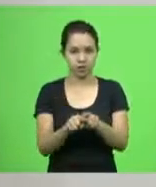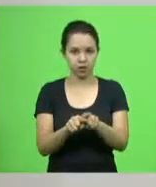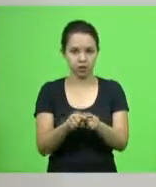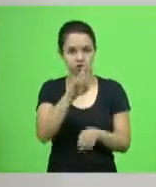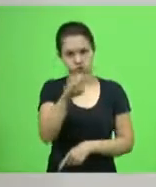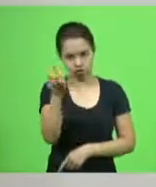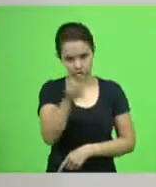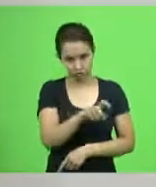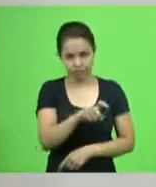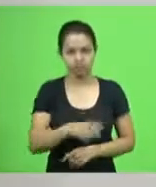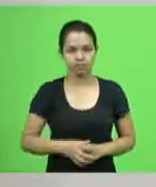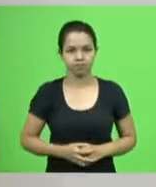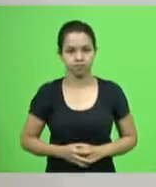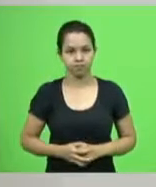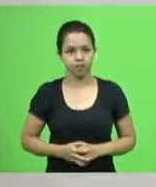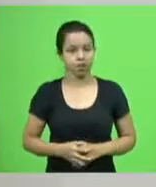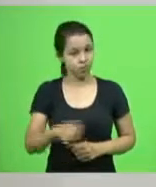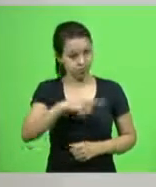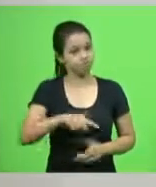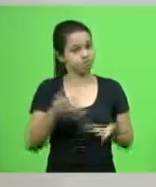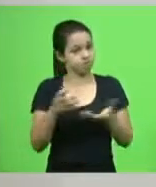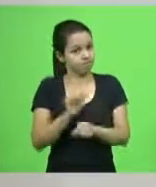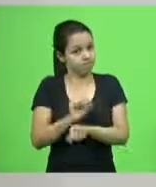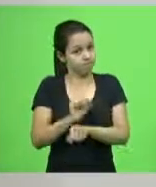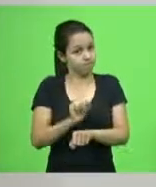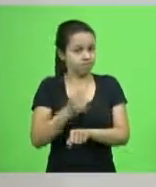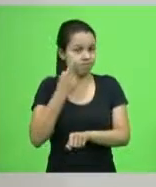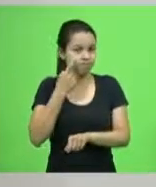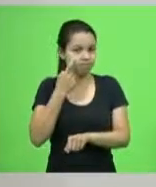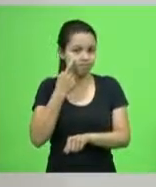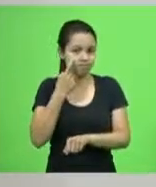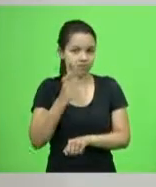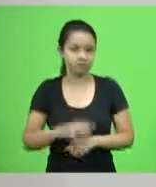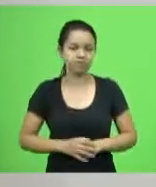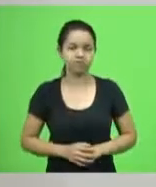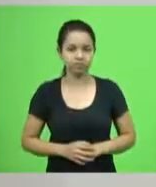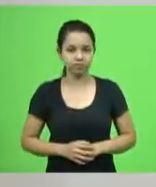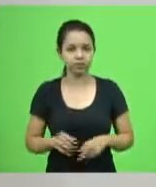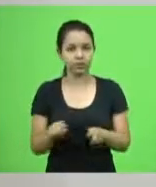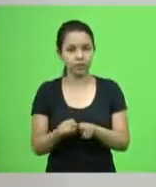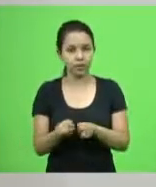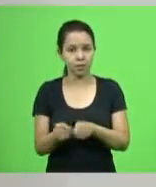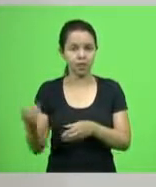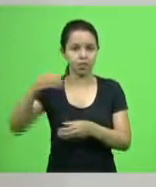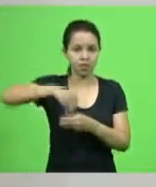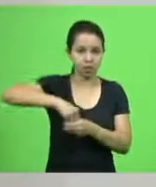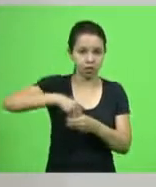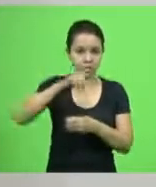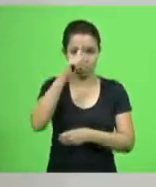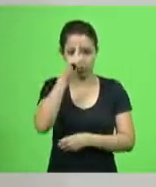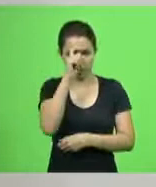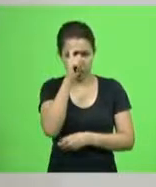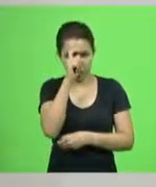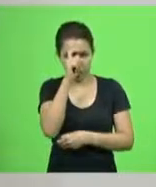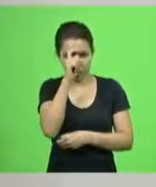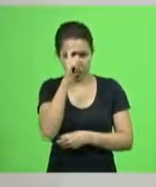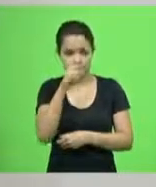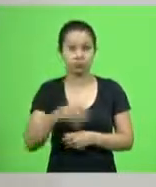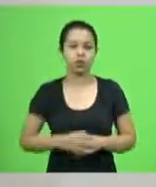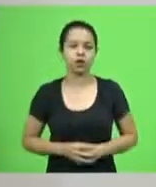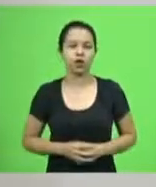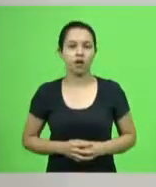confirmado ainda. Para o serviço interhospitalar da região, que deve ser ativado nesta semana,